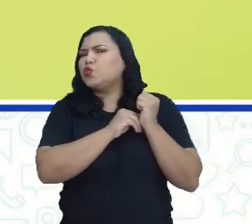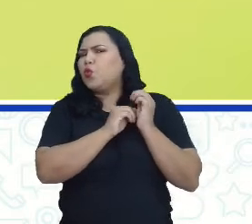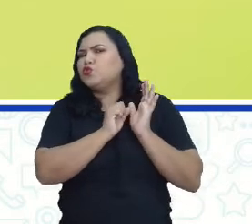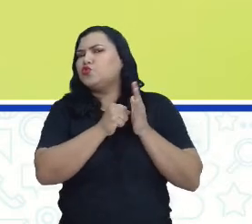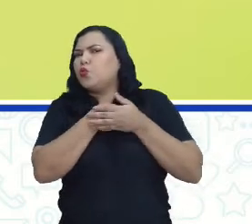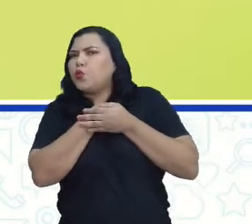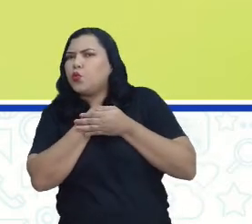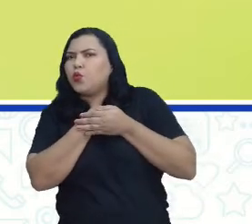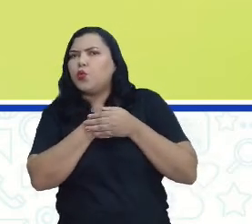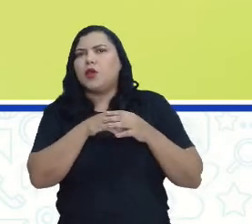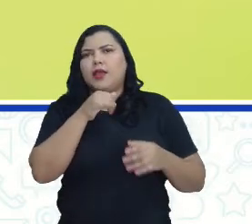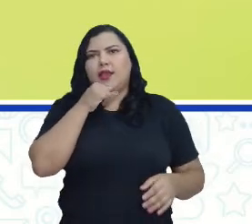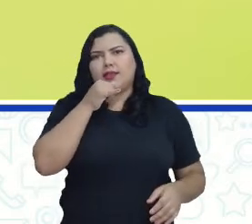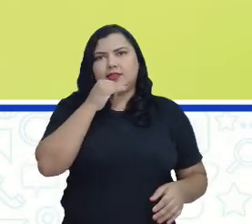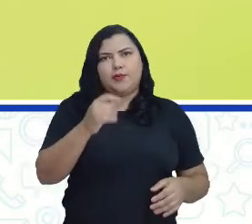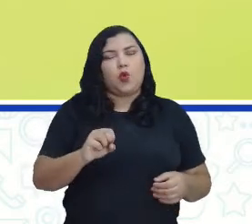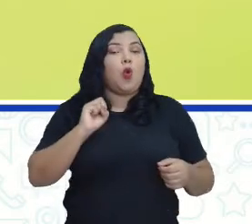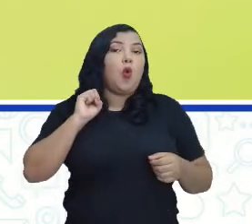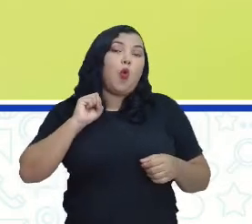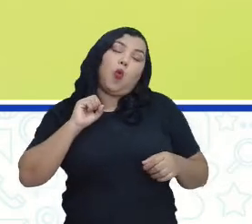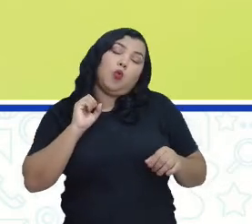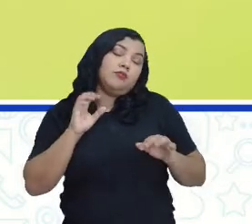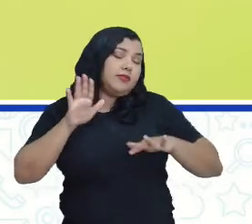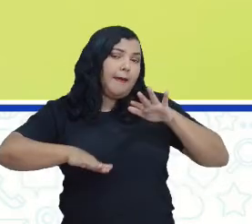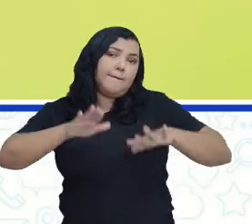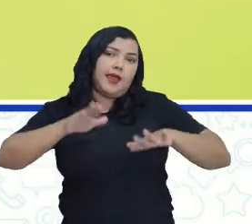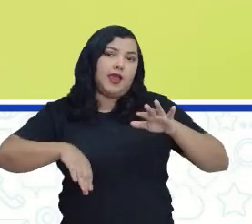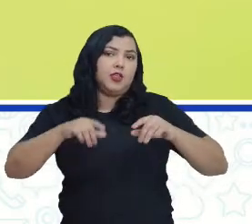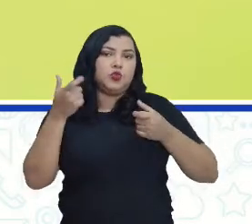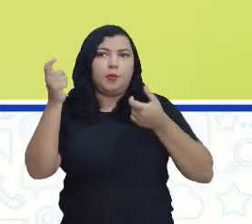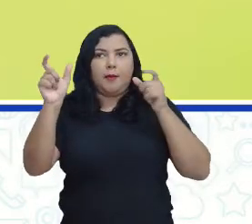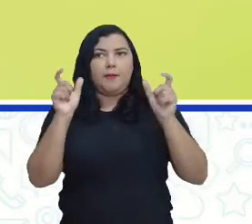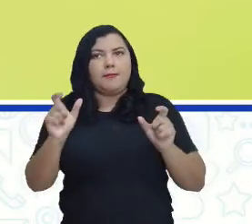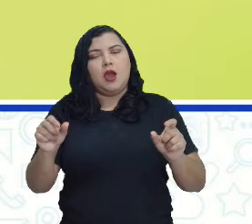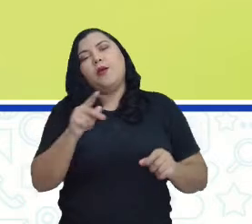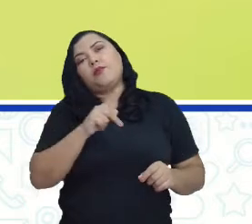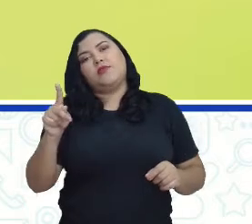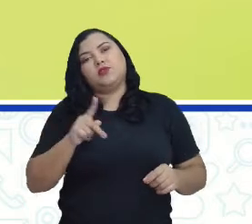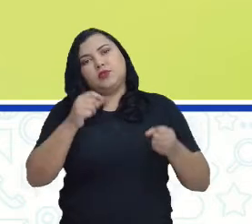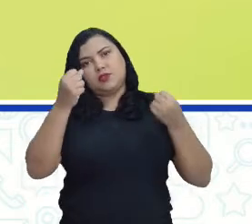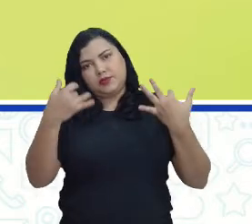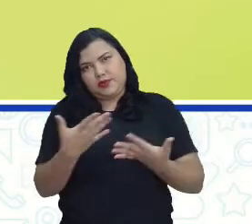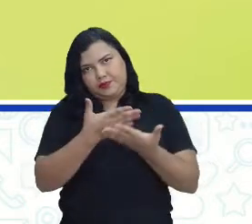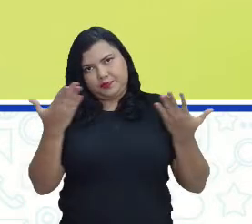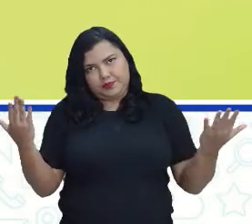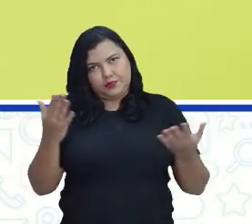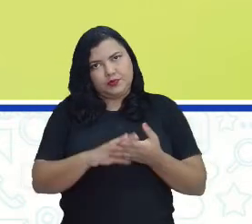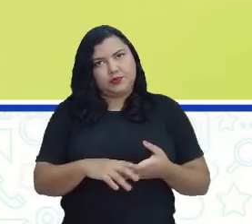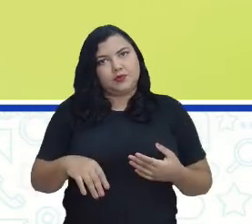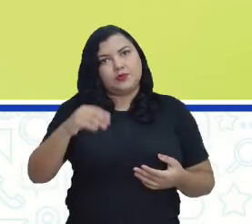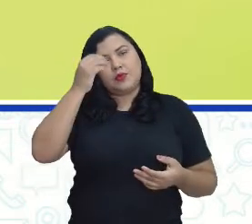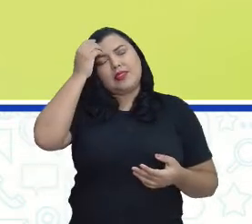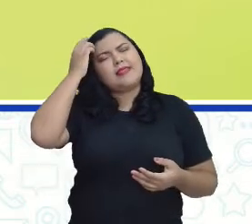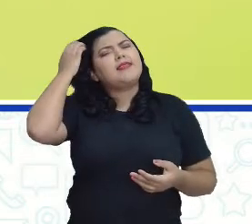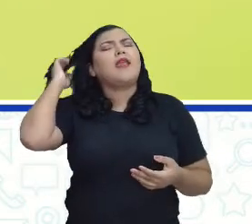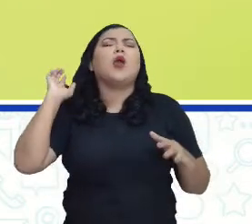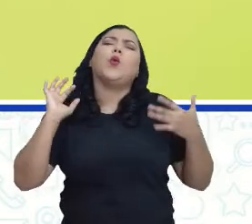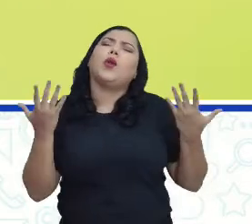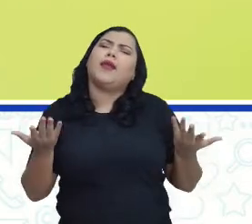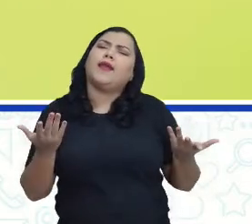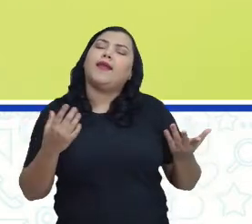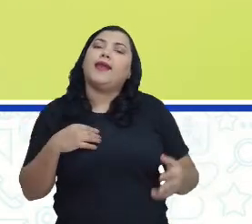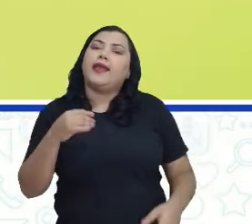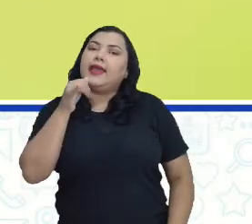desinencial. Vocês podem chamar das três formas, vai depender muito de como a professora de vocês também trabalha, tá? Então, ó, é aquele que não